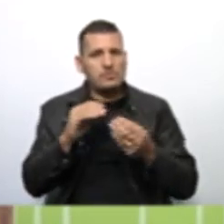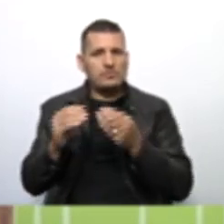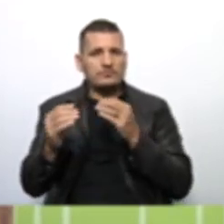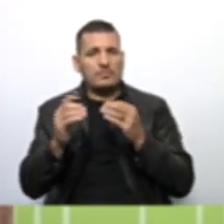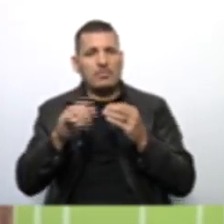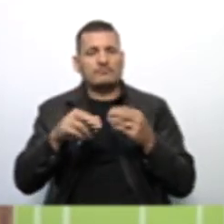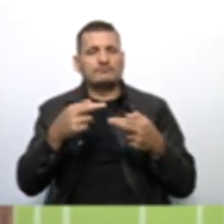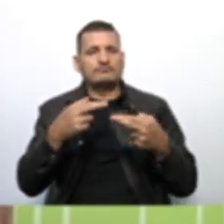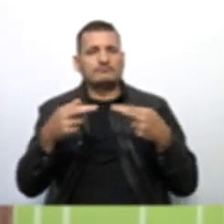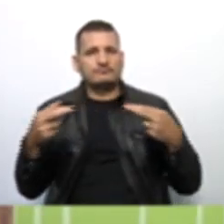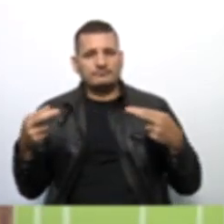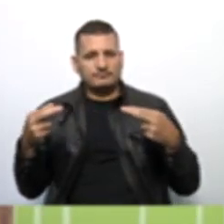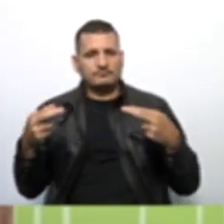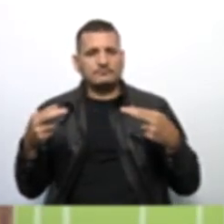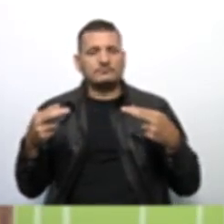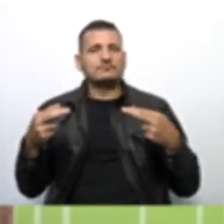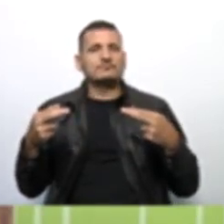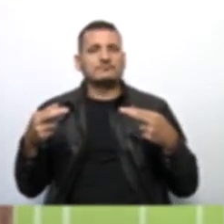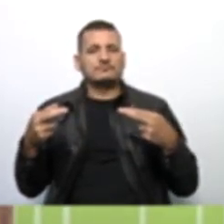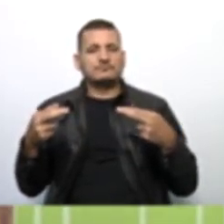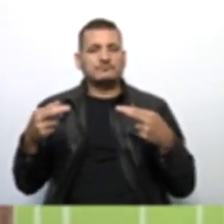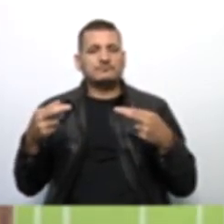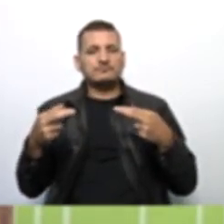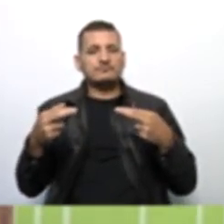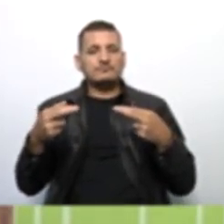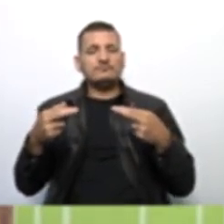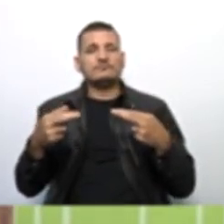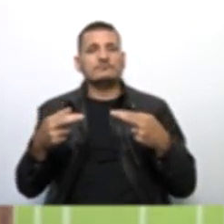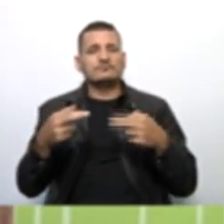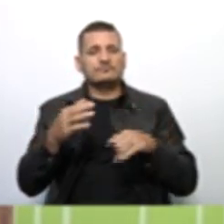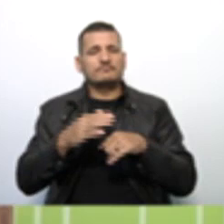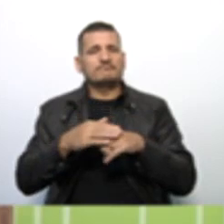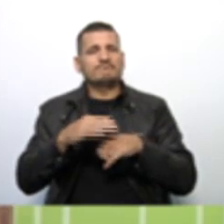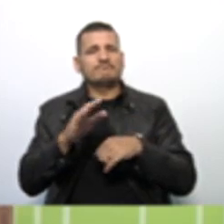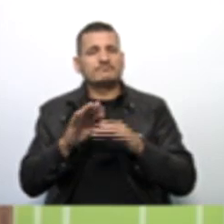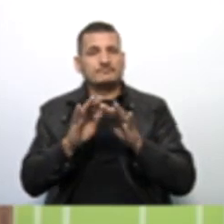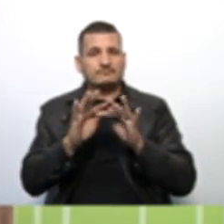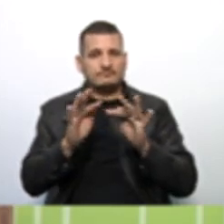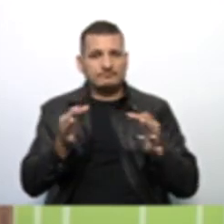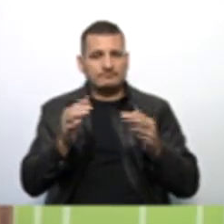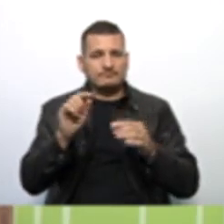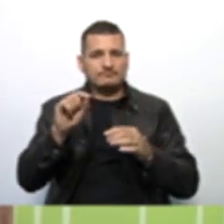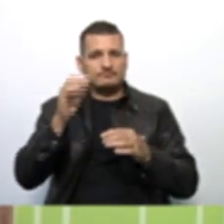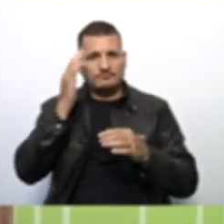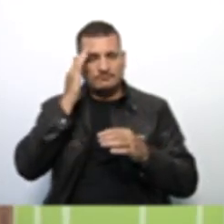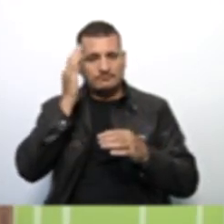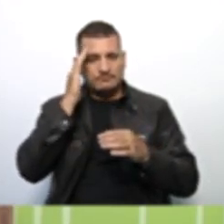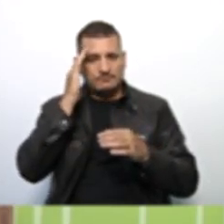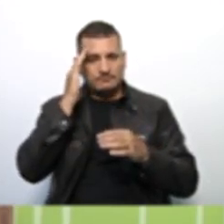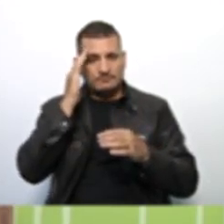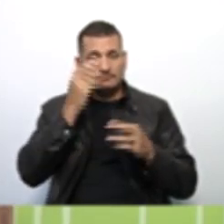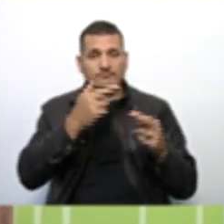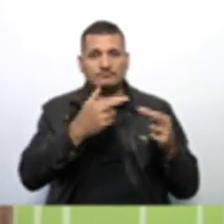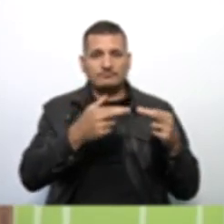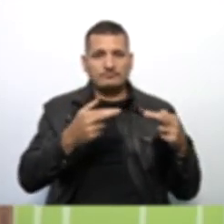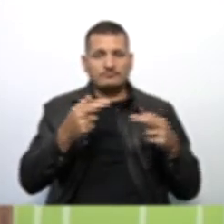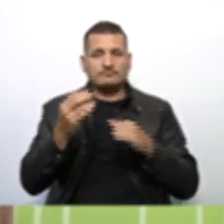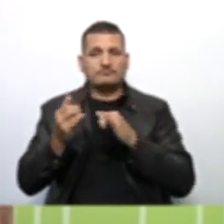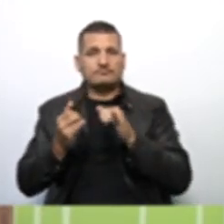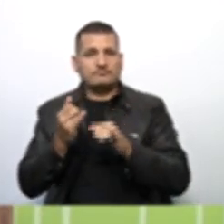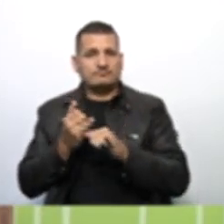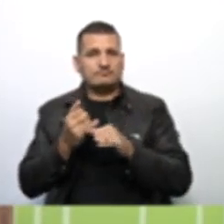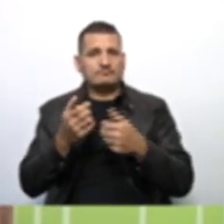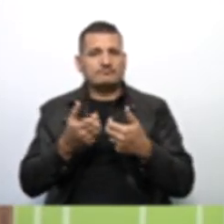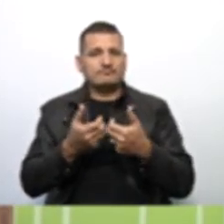compartilhando esse recurso, formam uma rede. Para ficar mais simples o entendimento e separar a rede de internet,